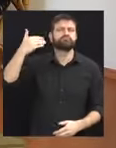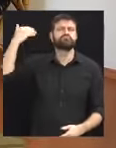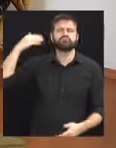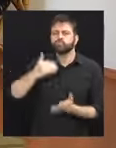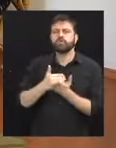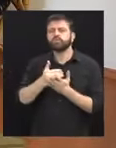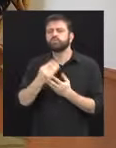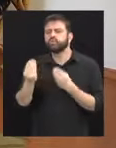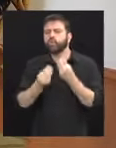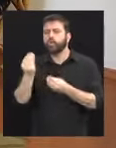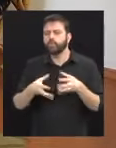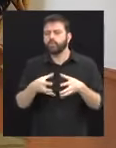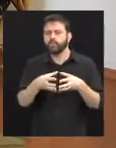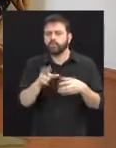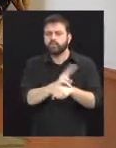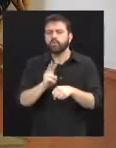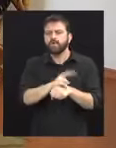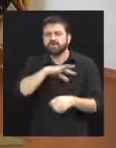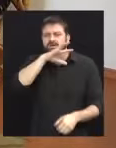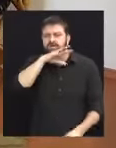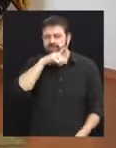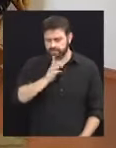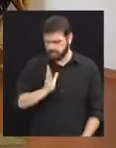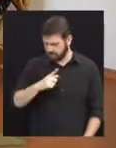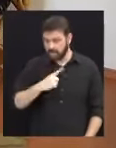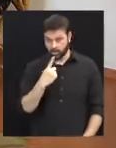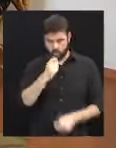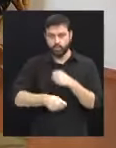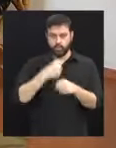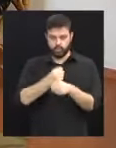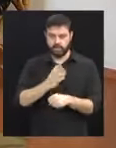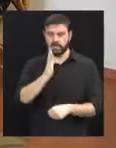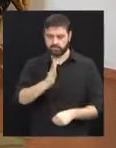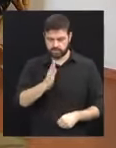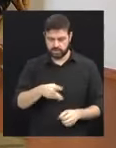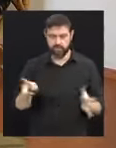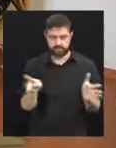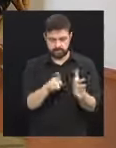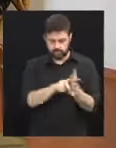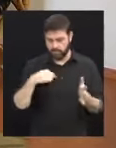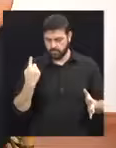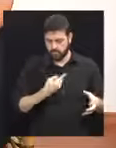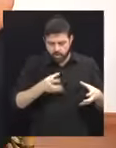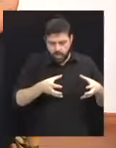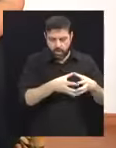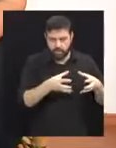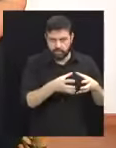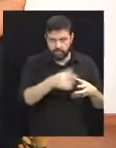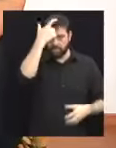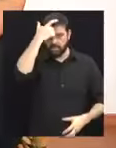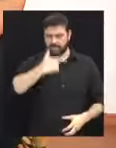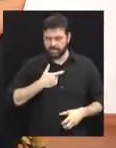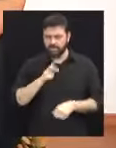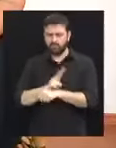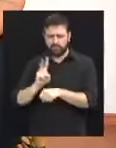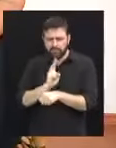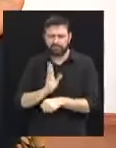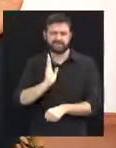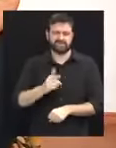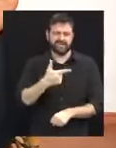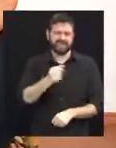começou o trabalho da Like Bichos aqui em Campinas? A Like já tem um ano de vida própria, né, sozinha. Eu sou protetora há mais de 20 anos que